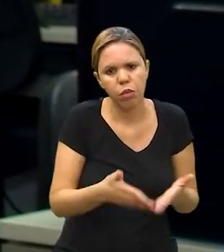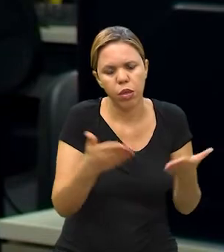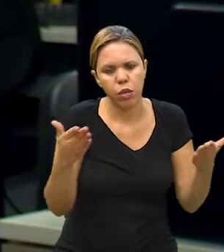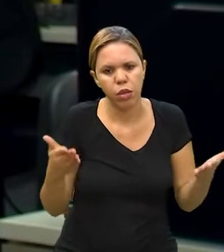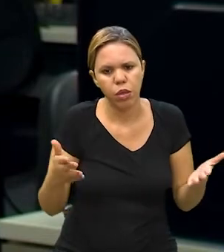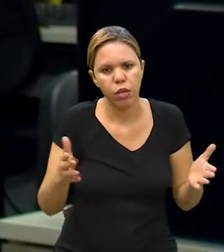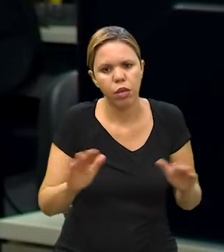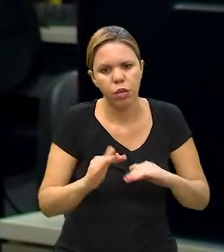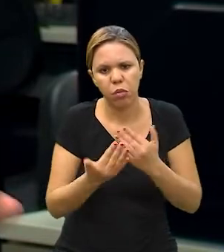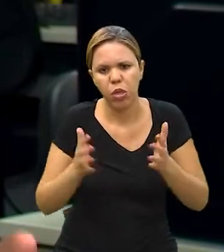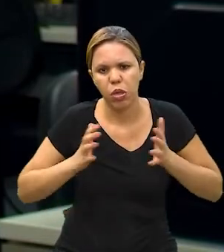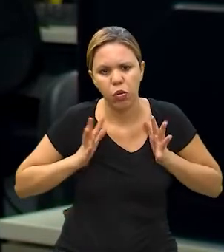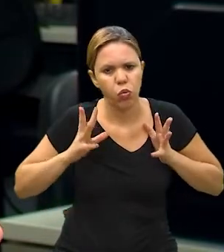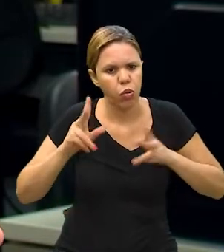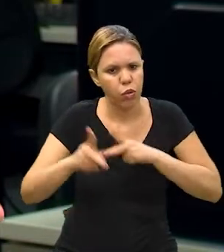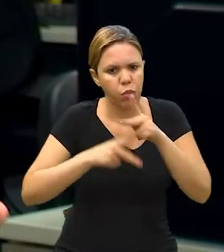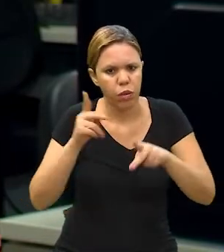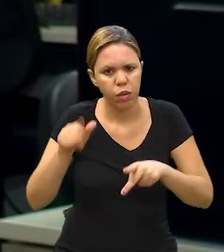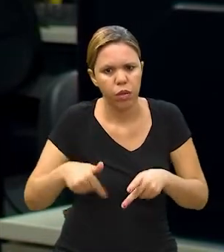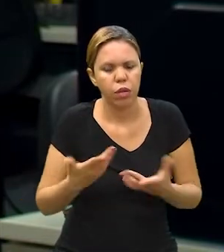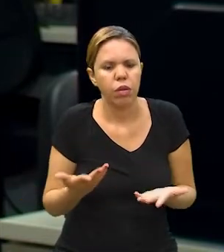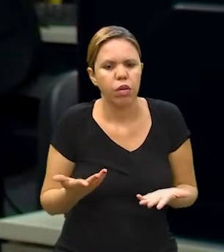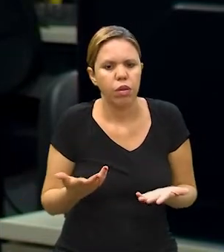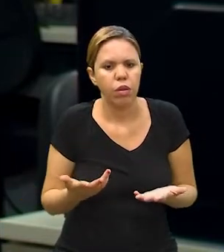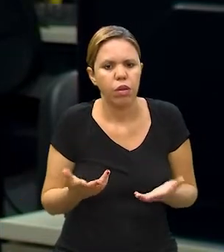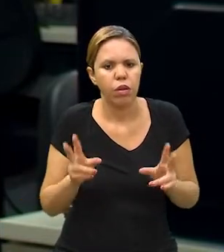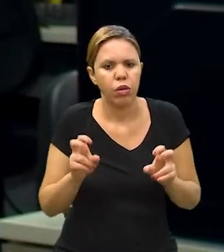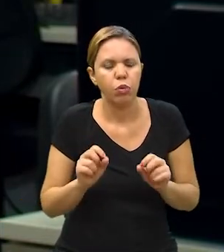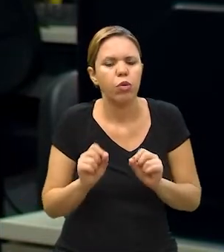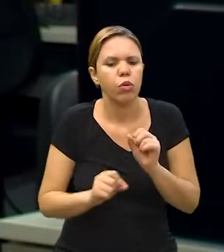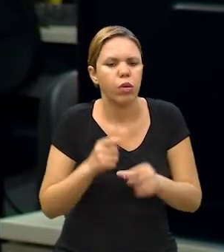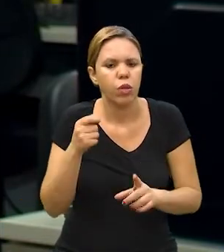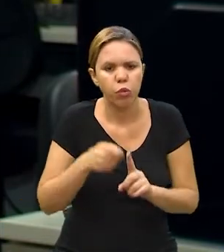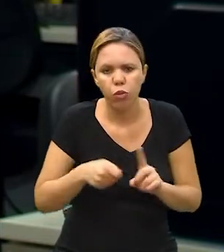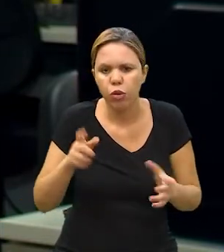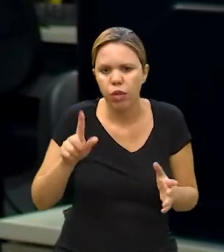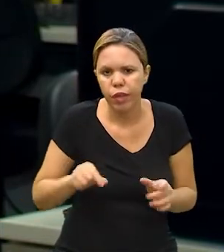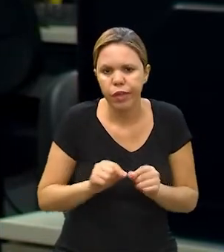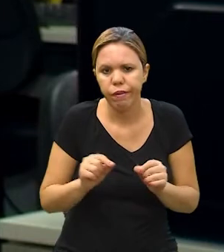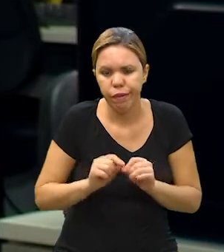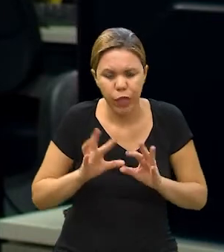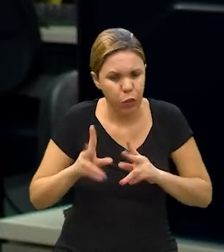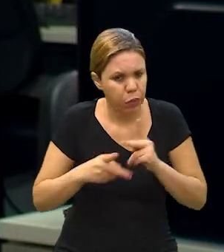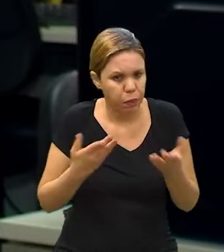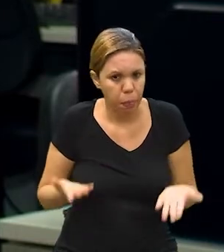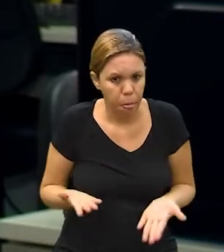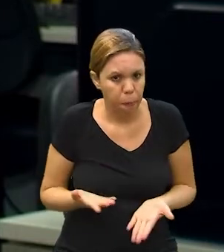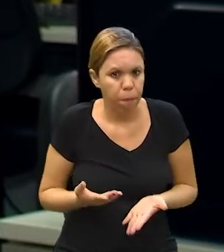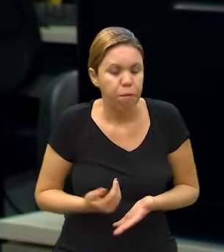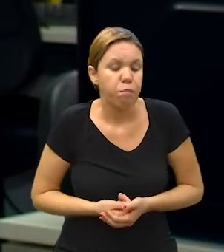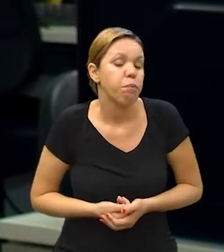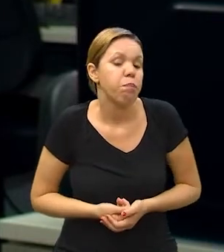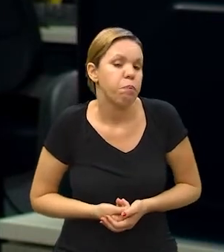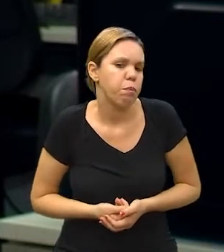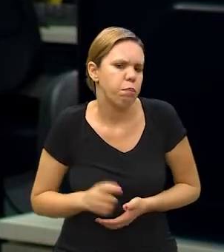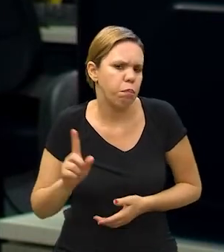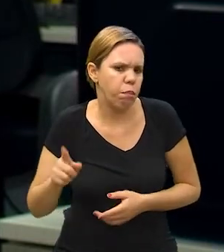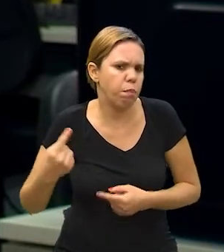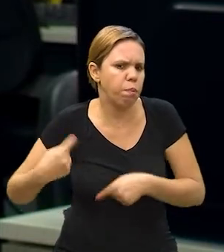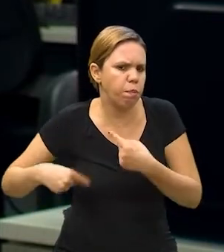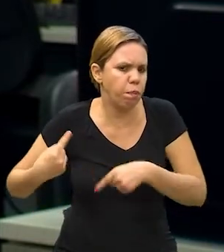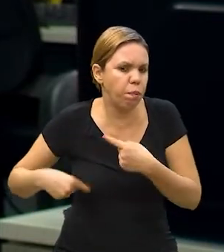cidade, os bairros mais ricos, todos são tocados indistintamente por essa questão, porque é uma política que ela é feita para todos. E ela é uma política